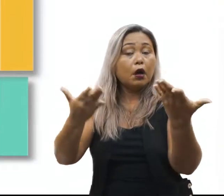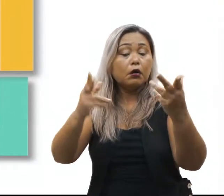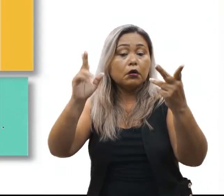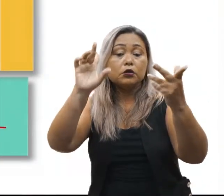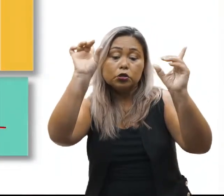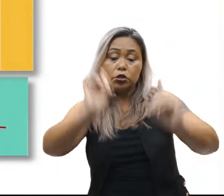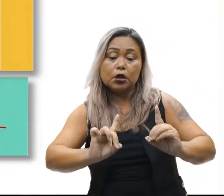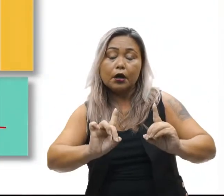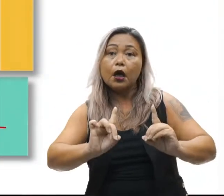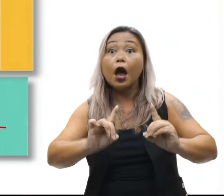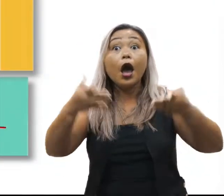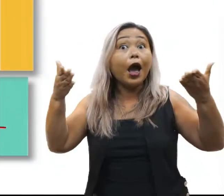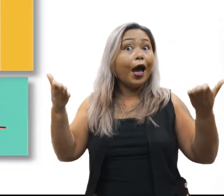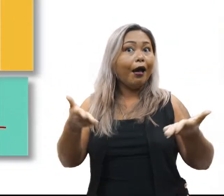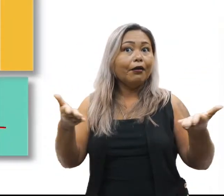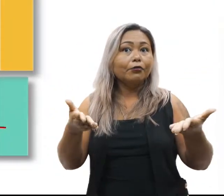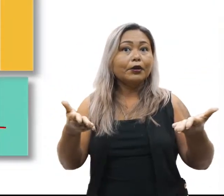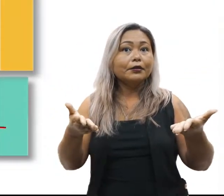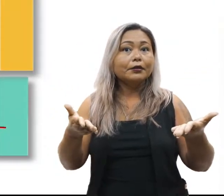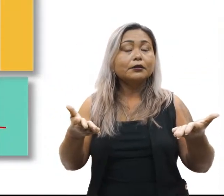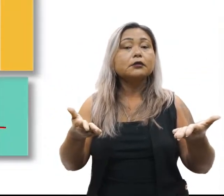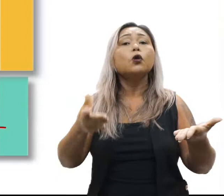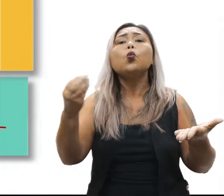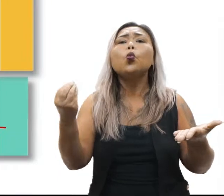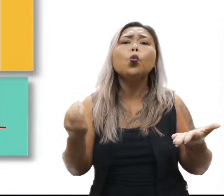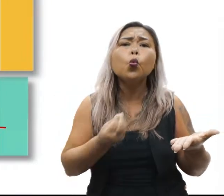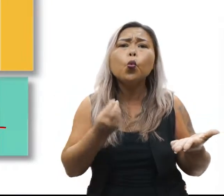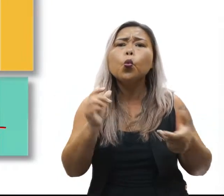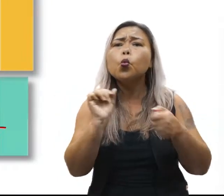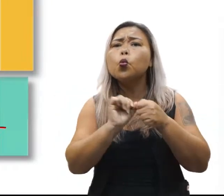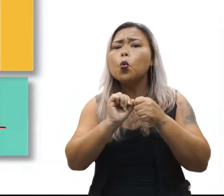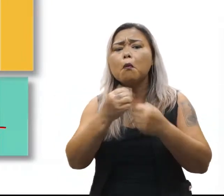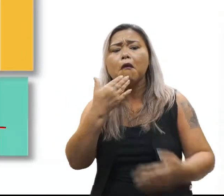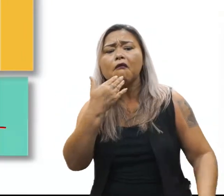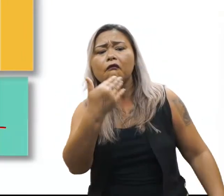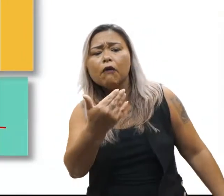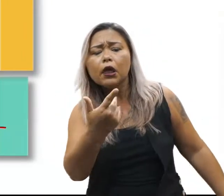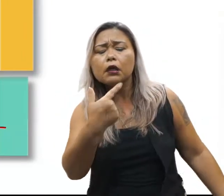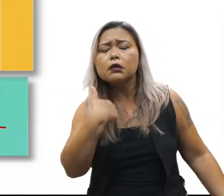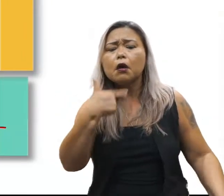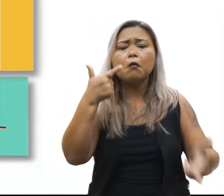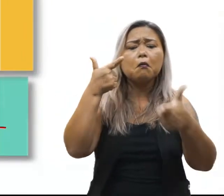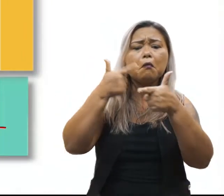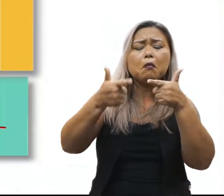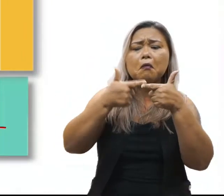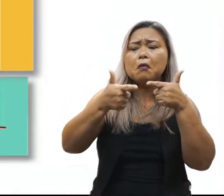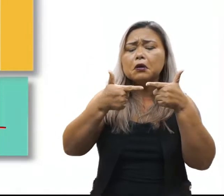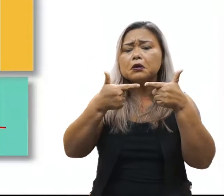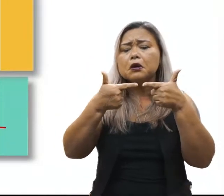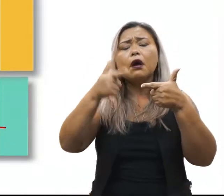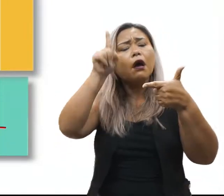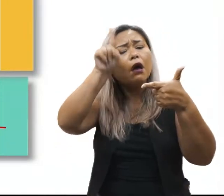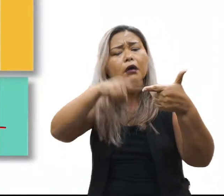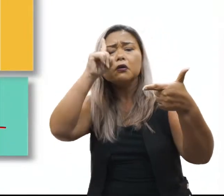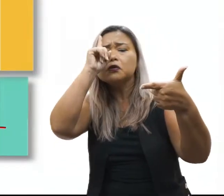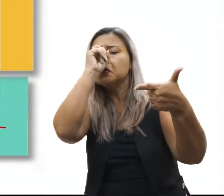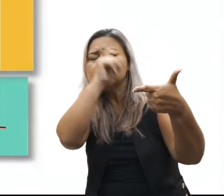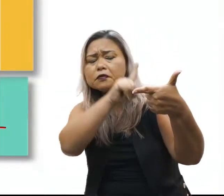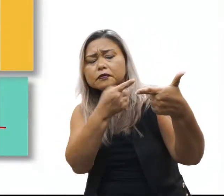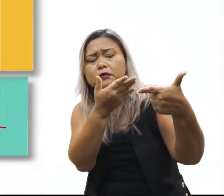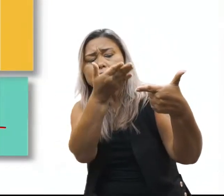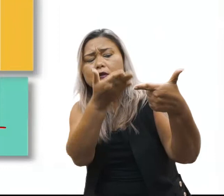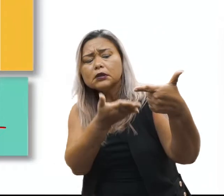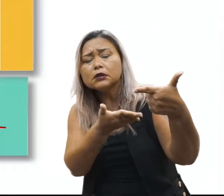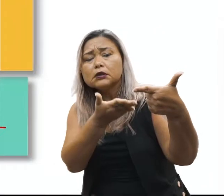na atualidade. Como que a gente enfrenta algumas questões que são muito difíceis